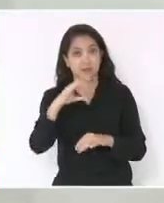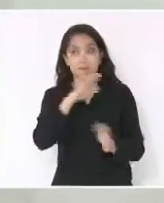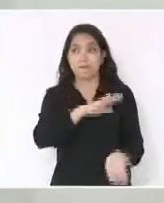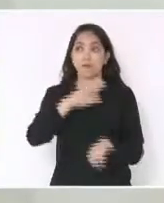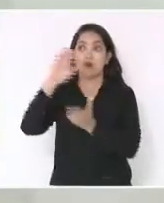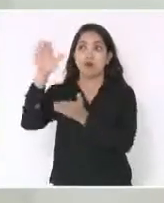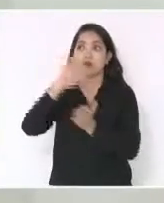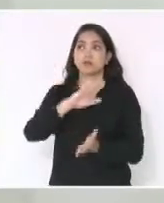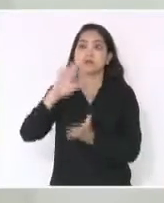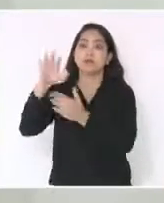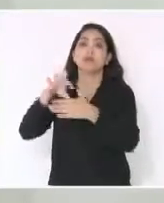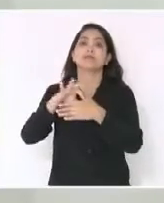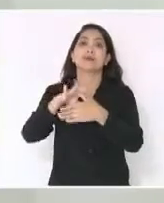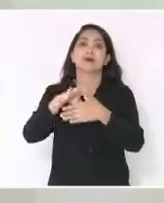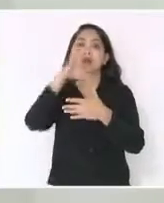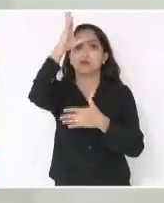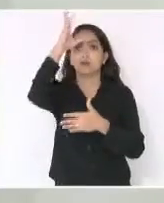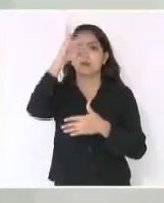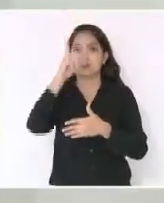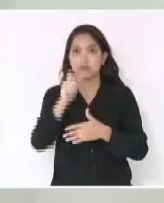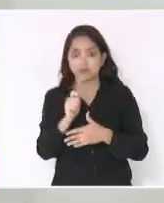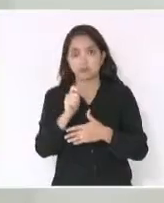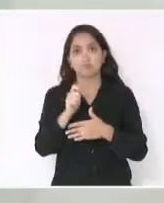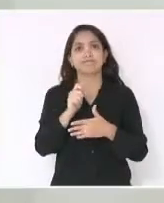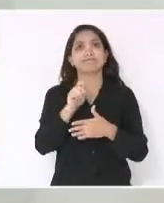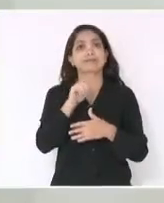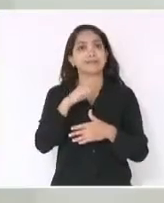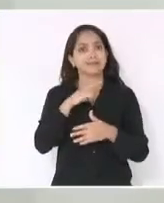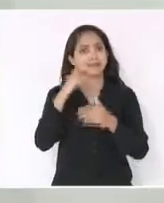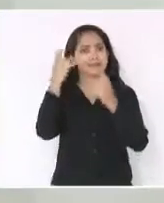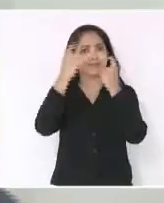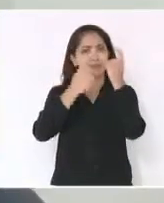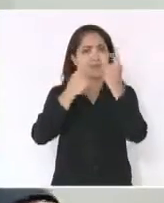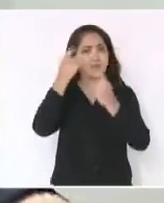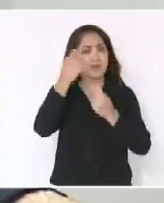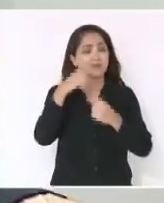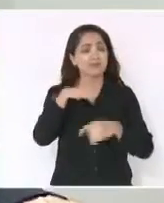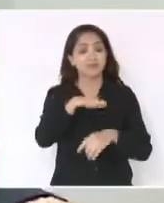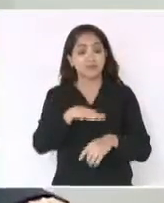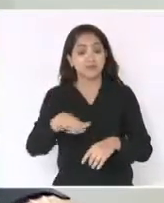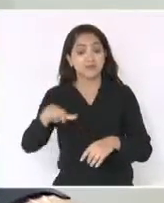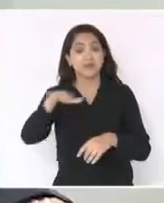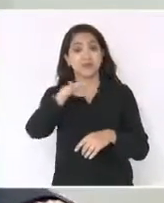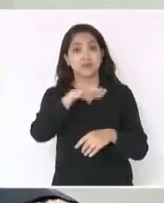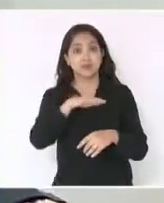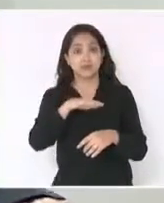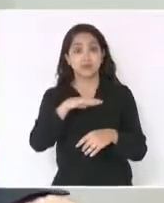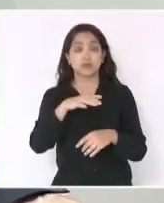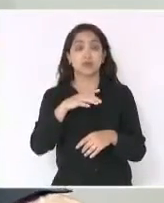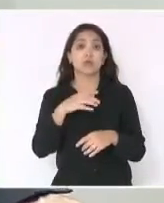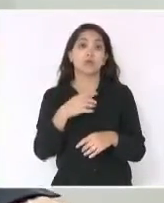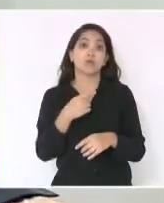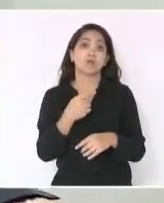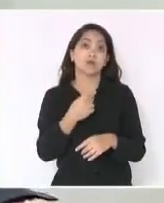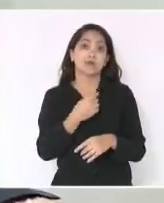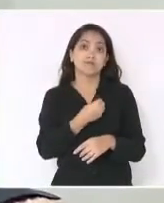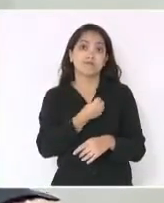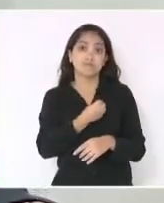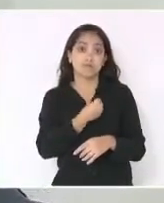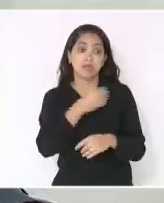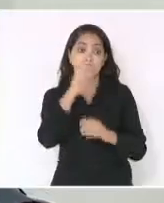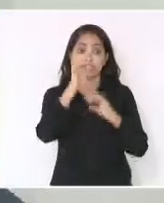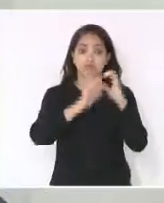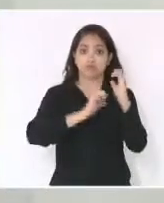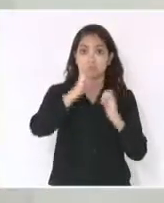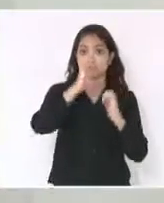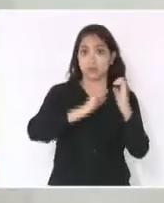da carne de frango há uma grande preocupação nessas regiões onde existe esses frigoríficos